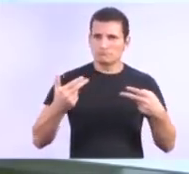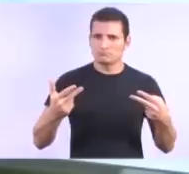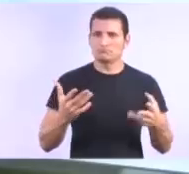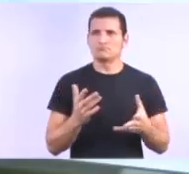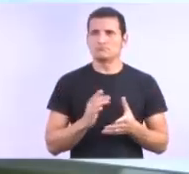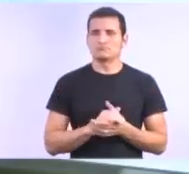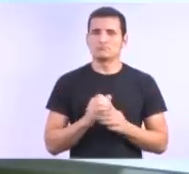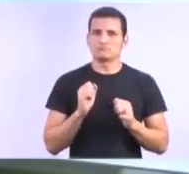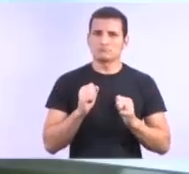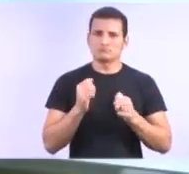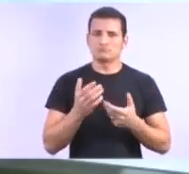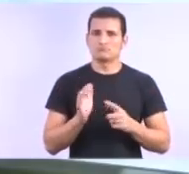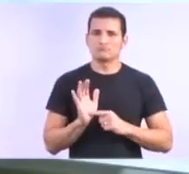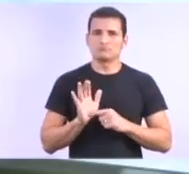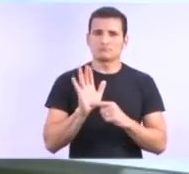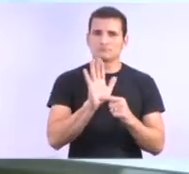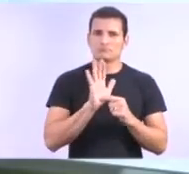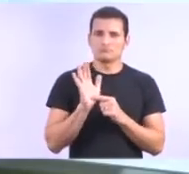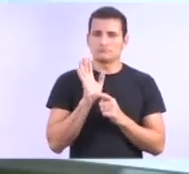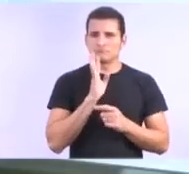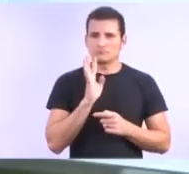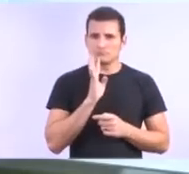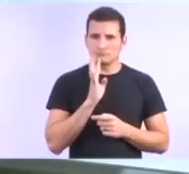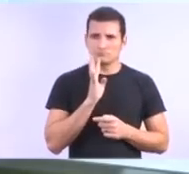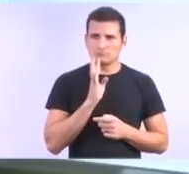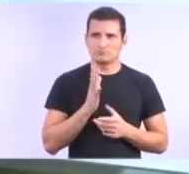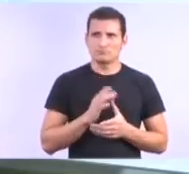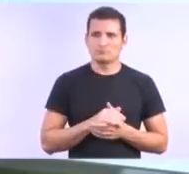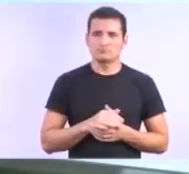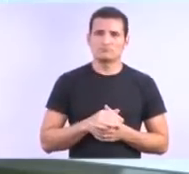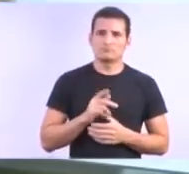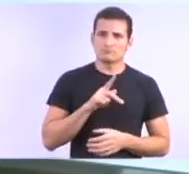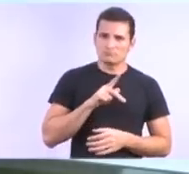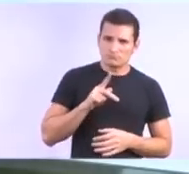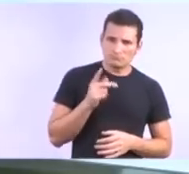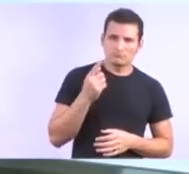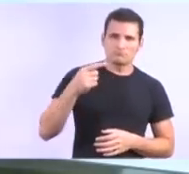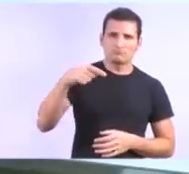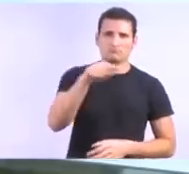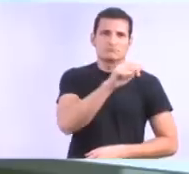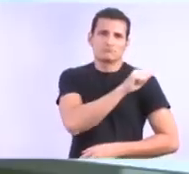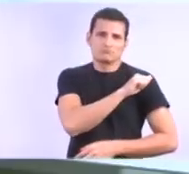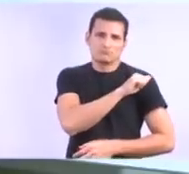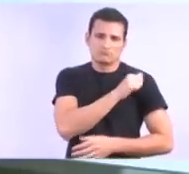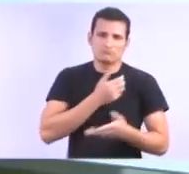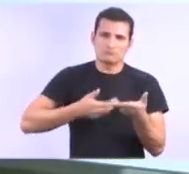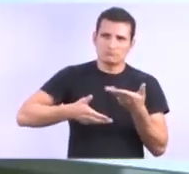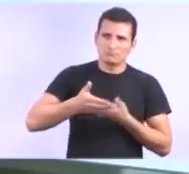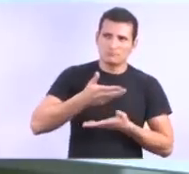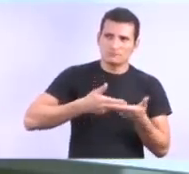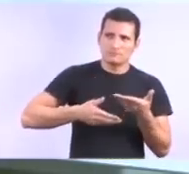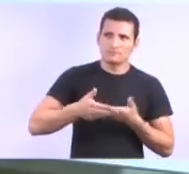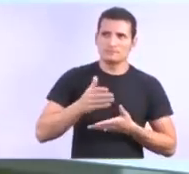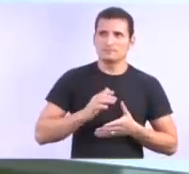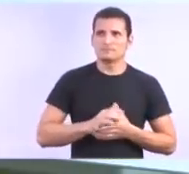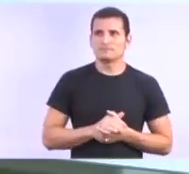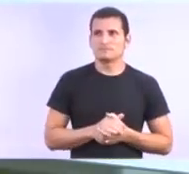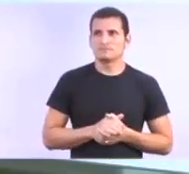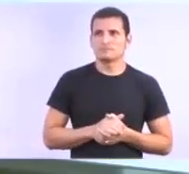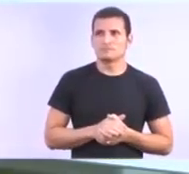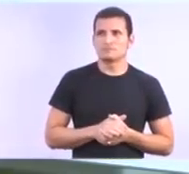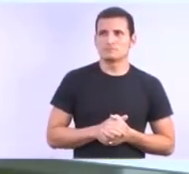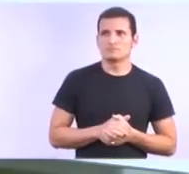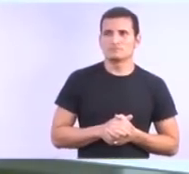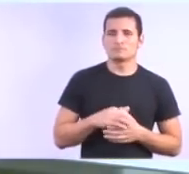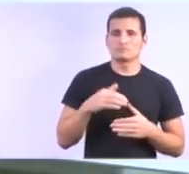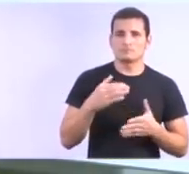pode enriquecer todo o nosso conhecimento aí, tanto professor, aluno e toda essa nossa interação. Então, gente, vamos deixar então a atividade, definir